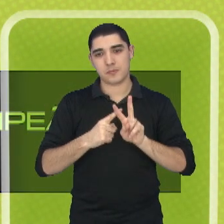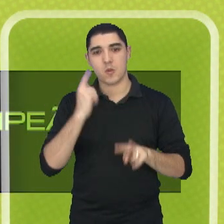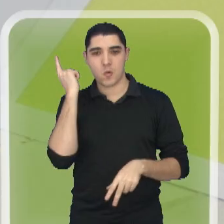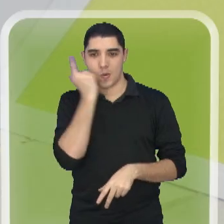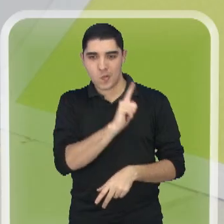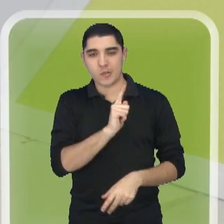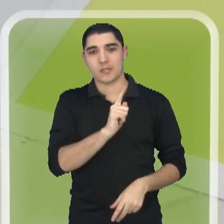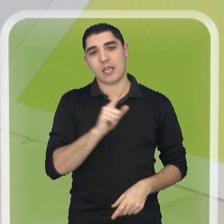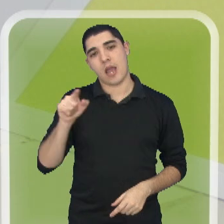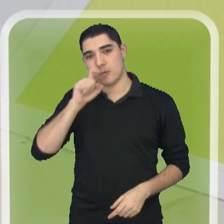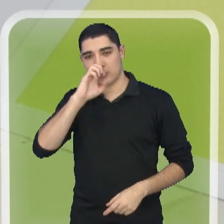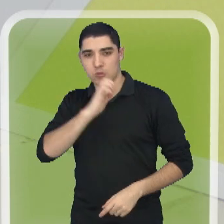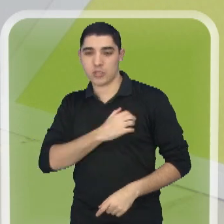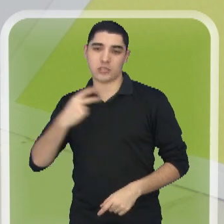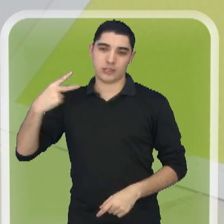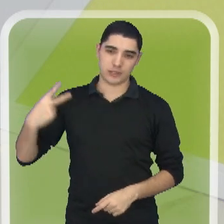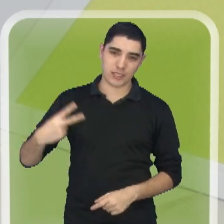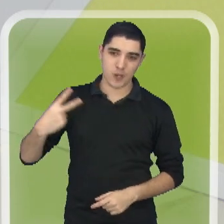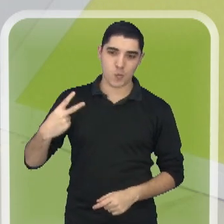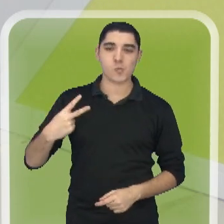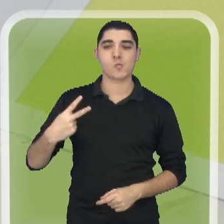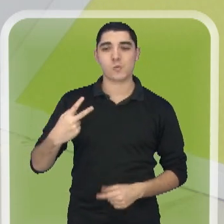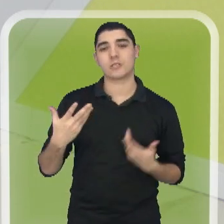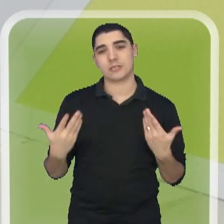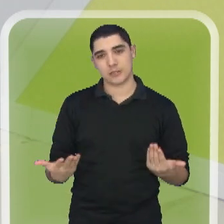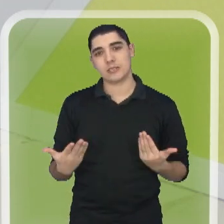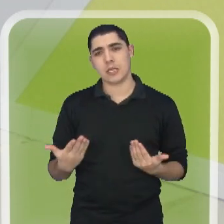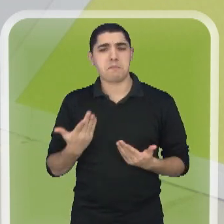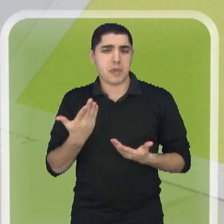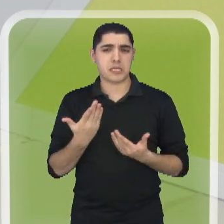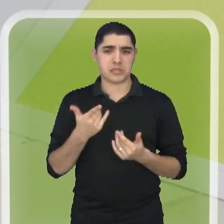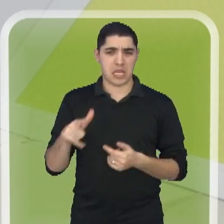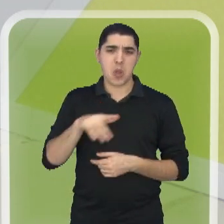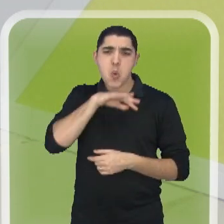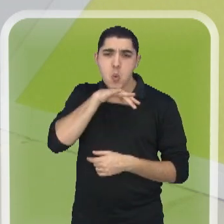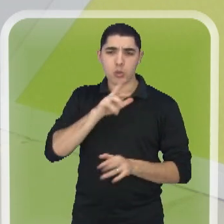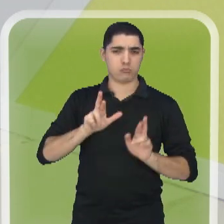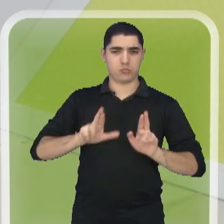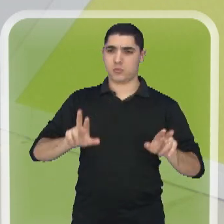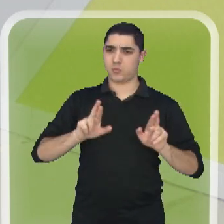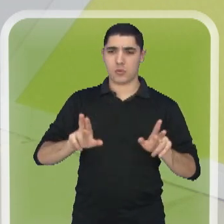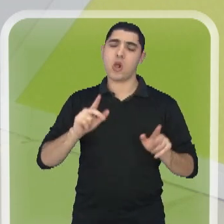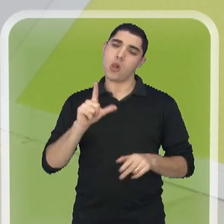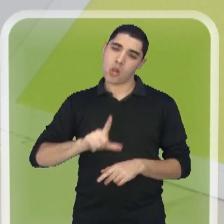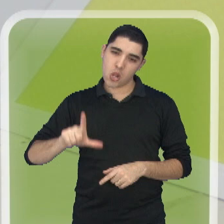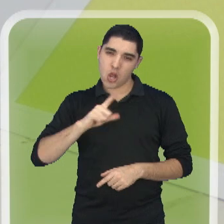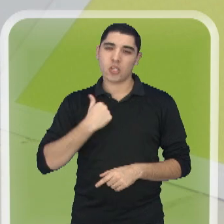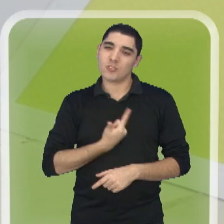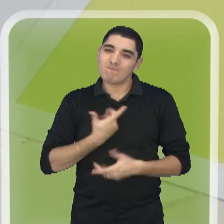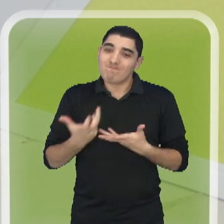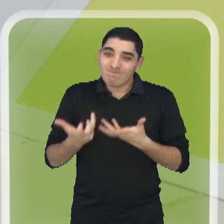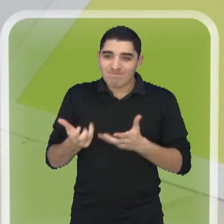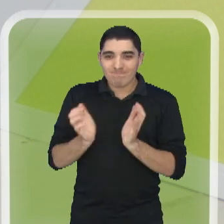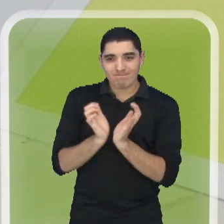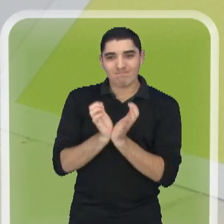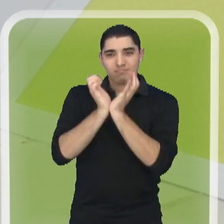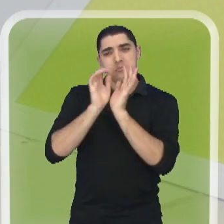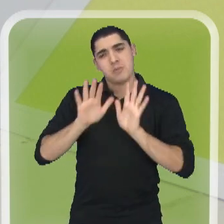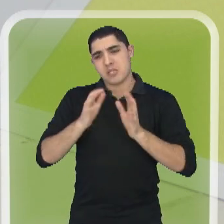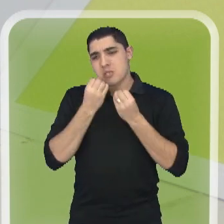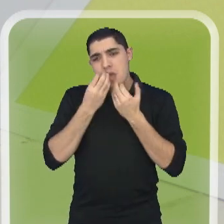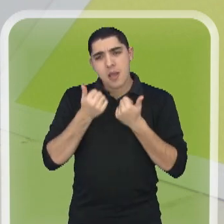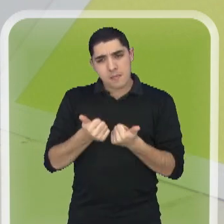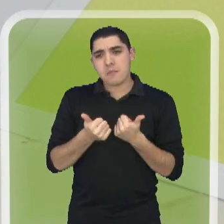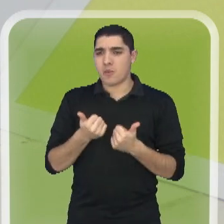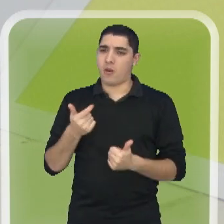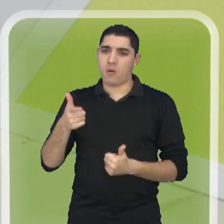o vice-campeonato. Tá aí o São José ficando com o vice, que não é demérito, não. A gente esperava, obviamente, o título, mas está de bom tamanho. E o principal